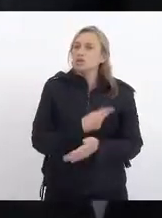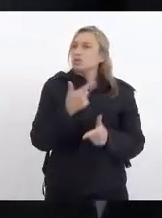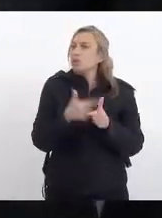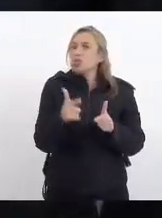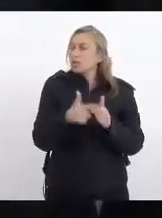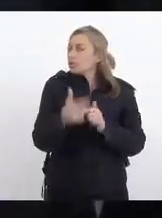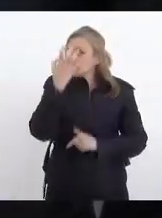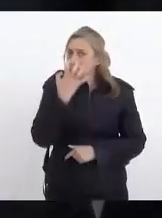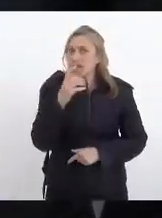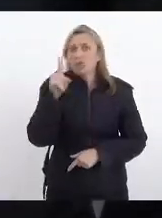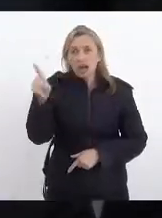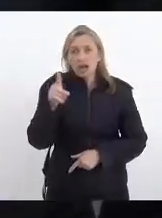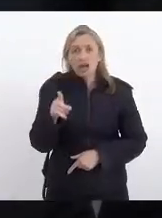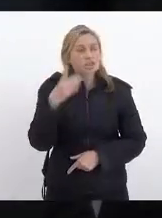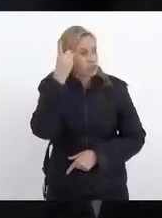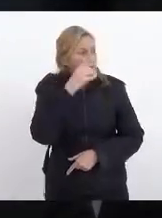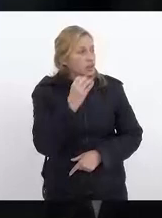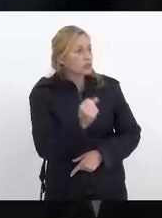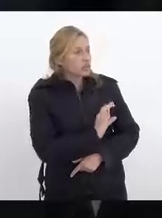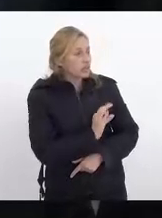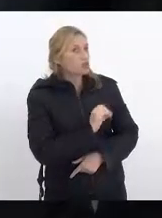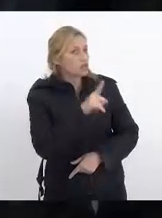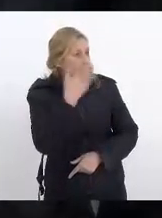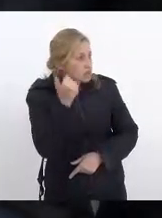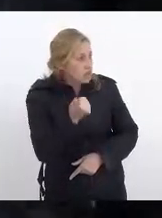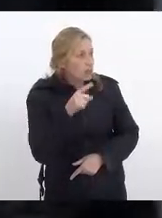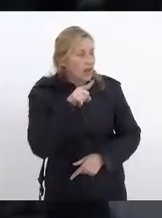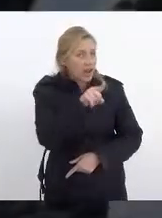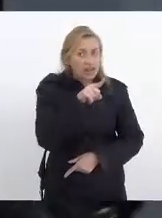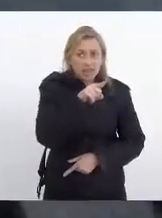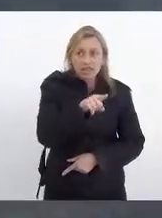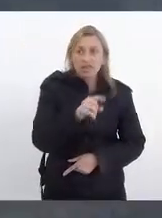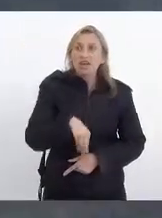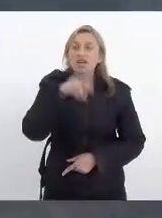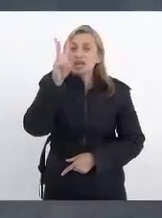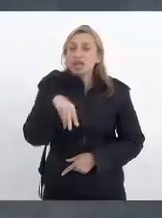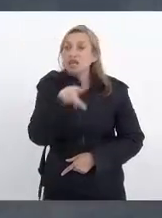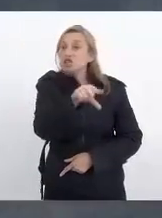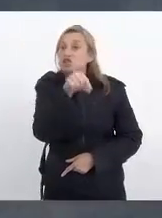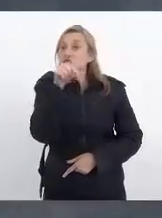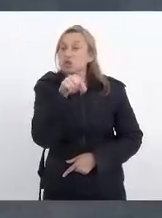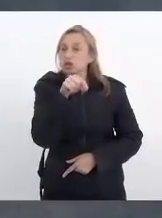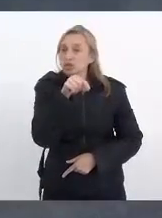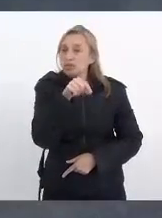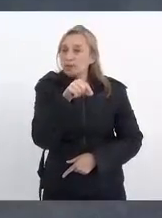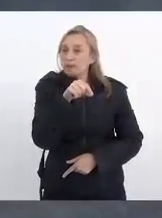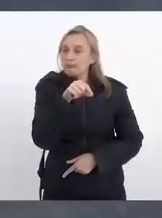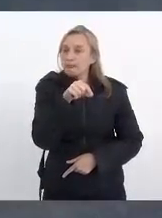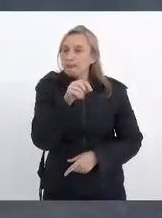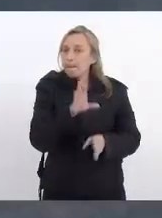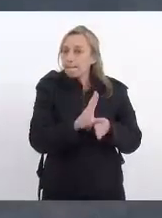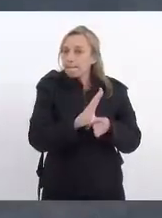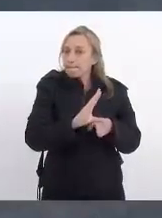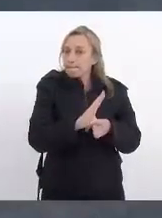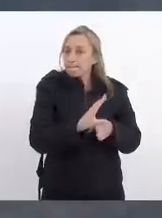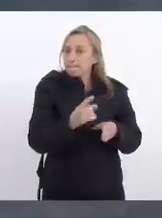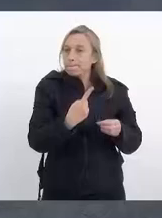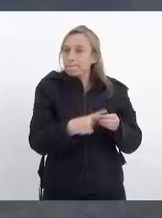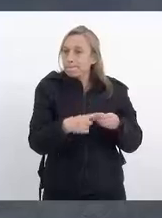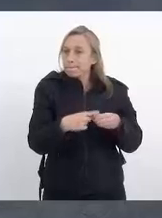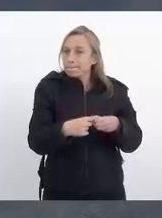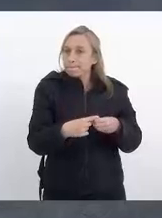um problema muito sério deputada mata sabe que ali Quem foi eleito Conselheiro municipal